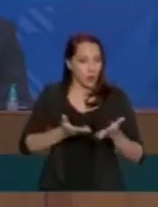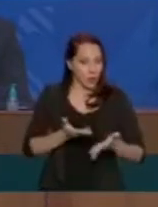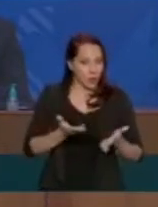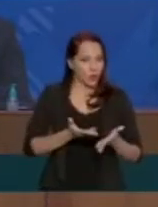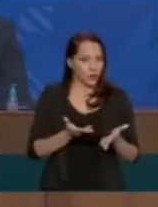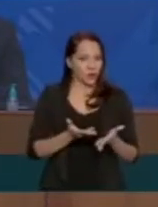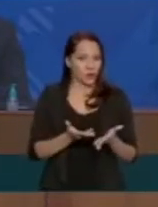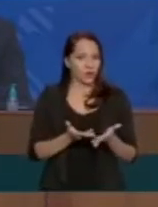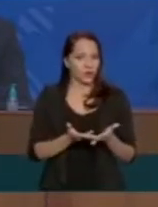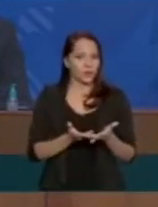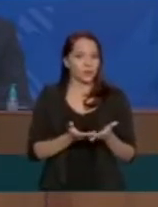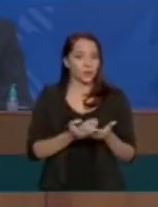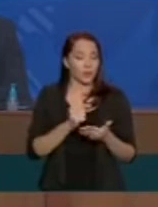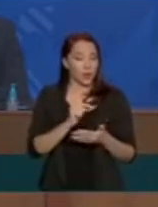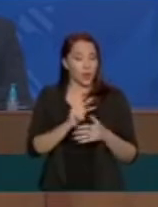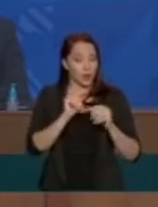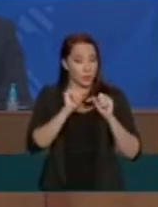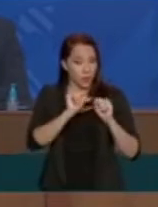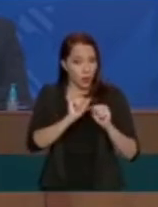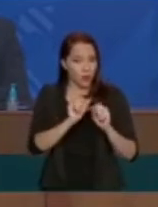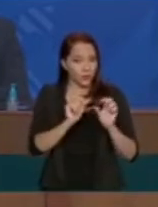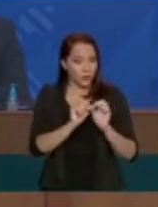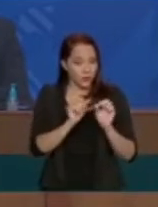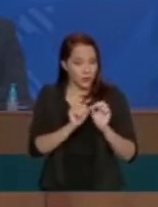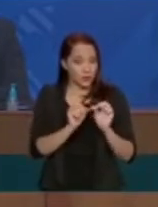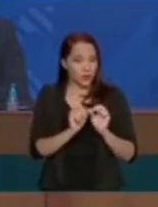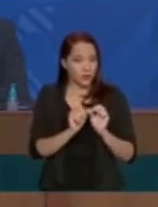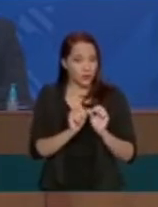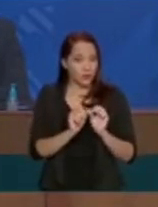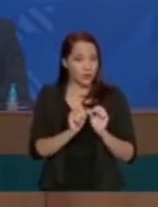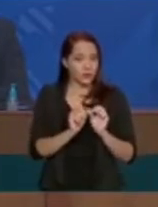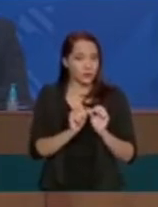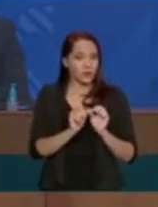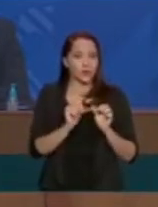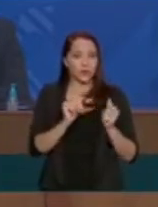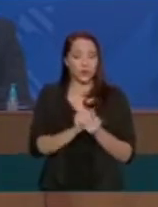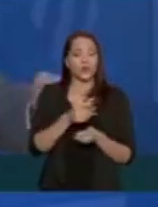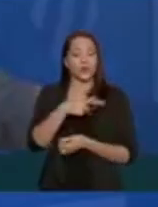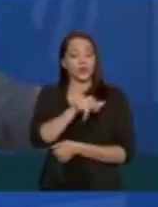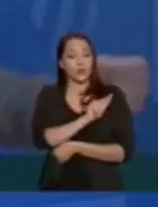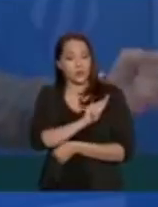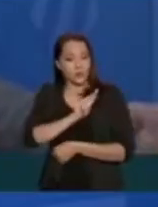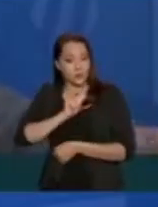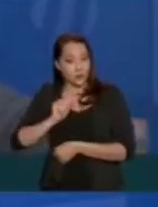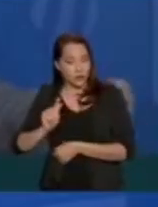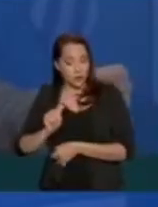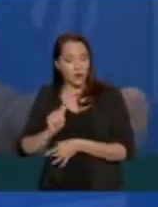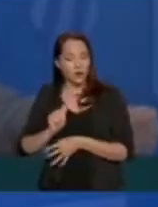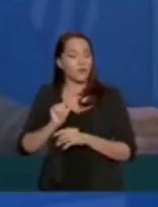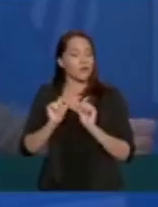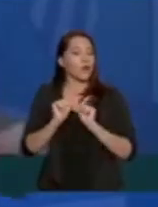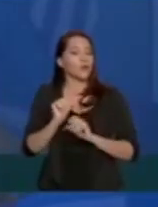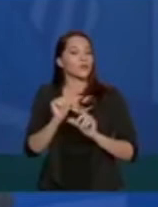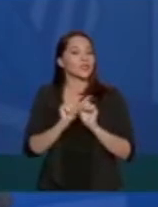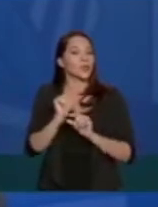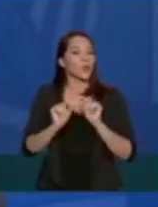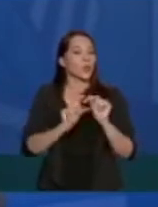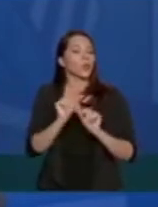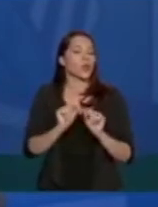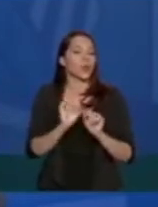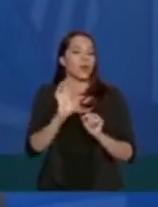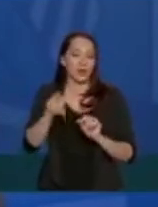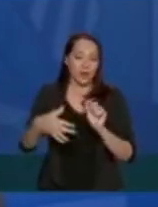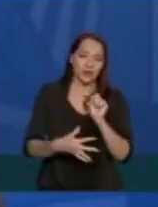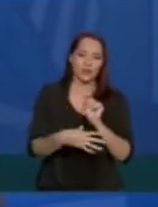hoje e podemos fazer com gestão para que a segurança pública